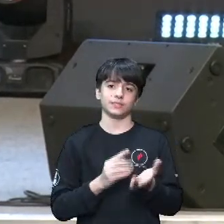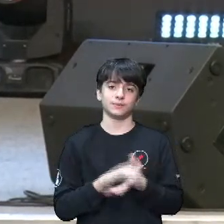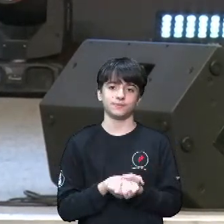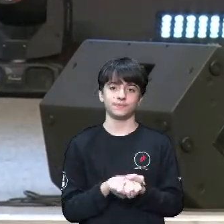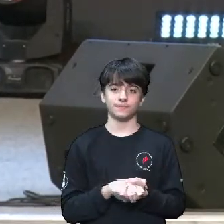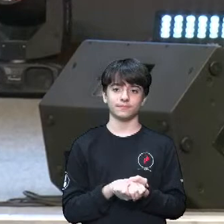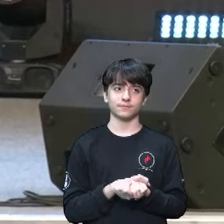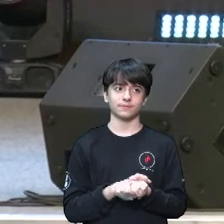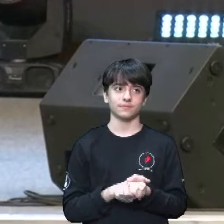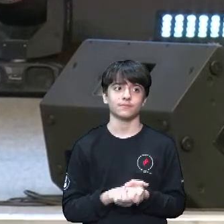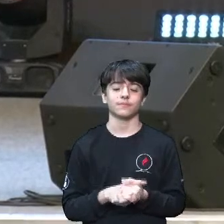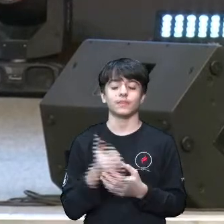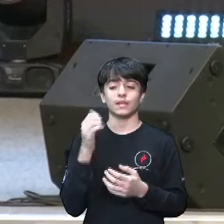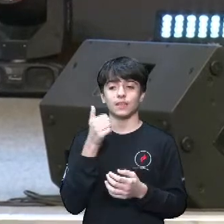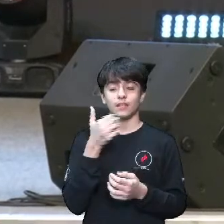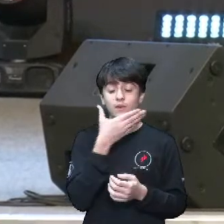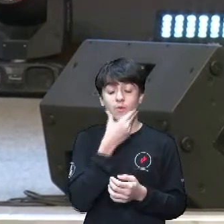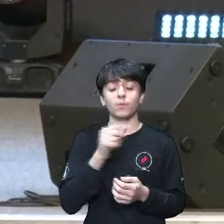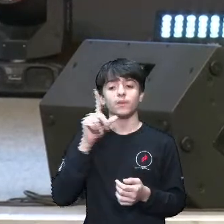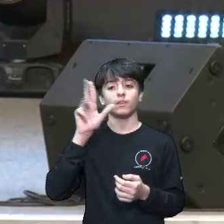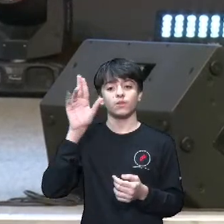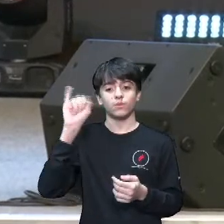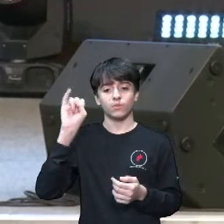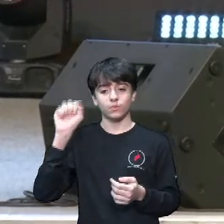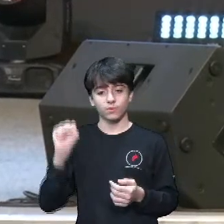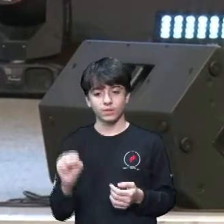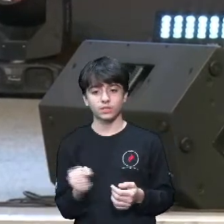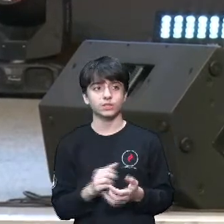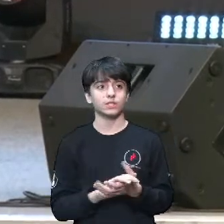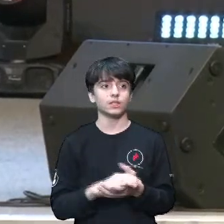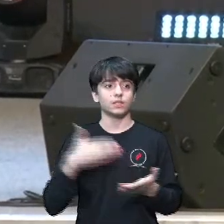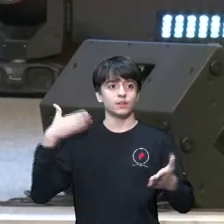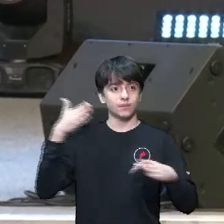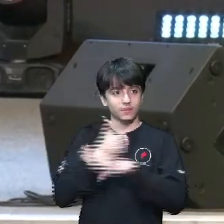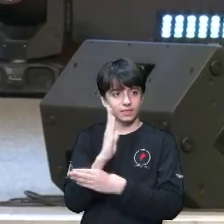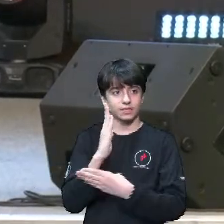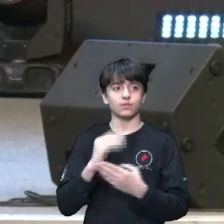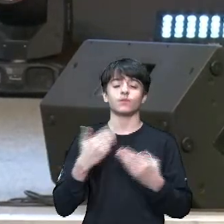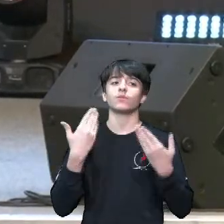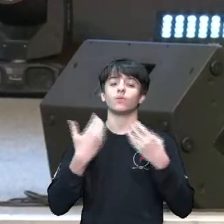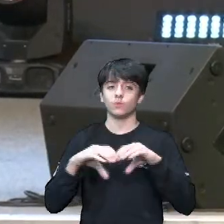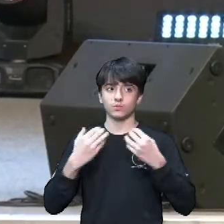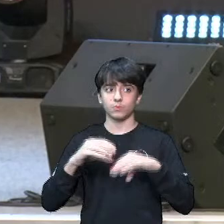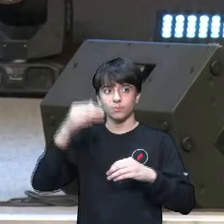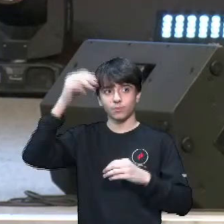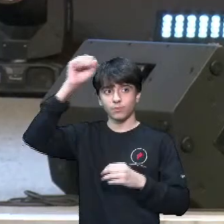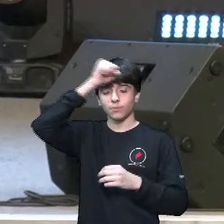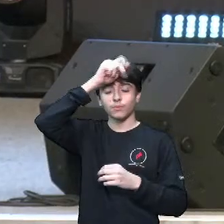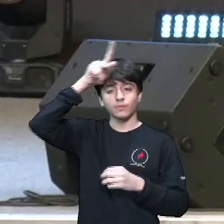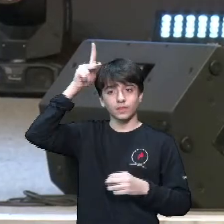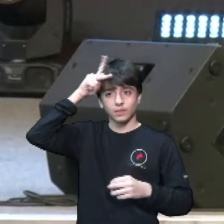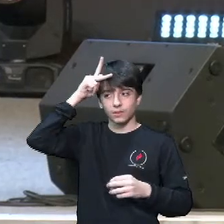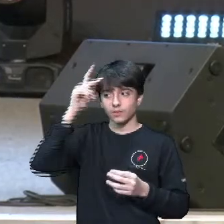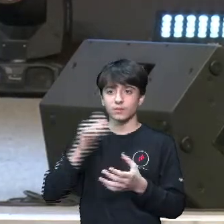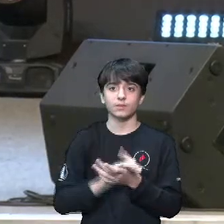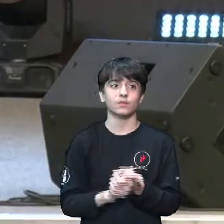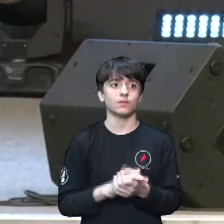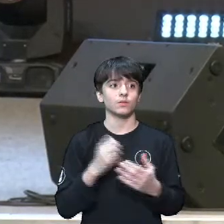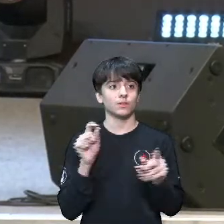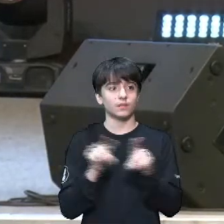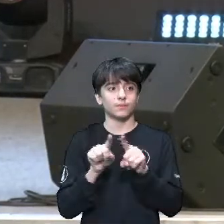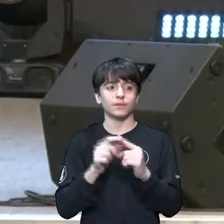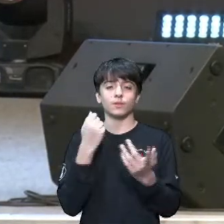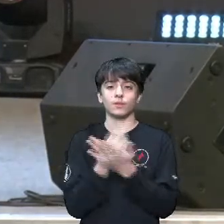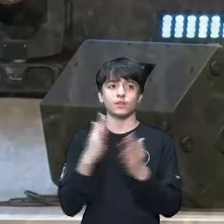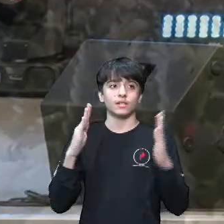O irmão Luiz, pela aprovação num concurso público e pela compra de uma casa. Glória a Deus. Será que você pode aplaudir a Deus